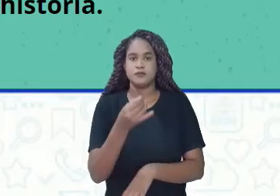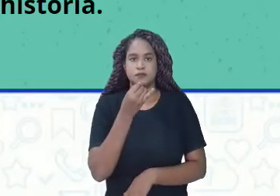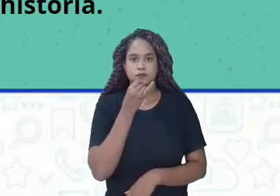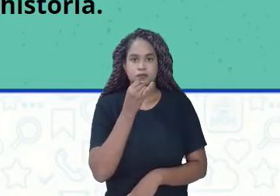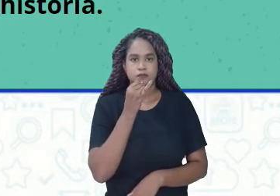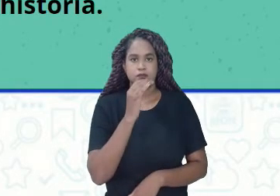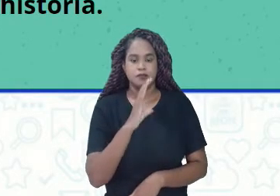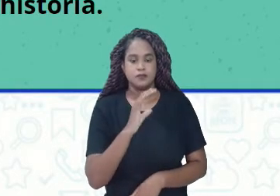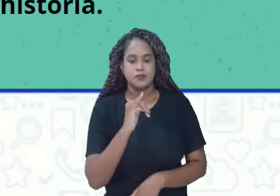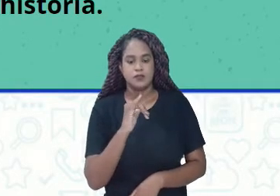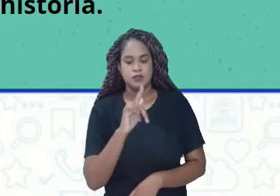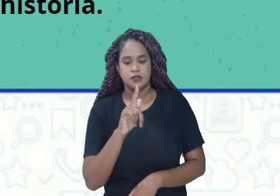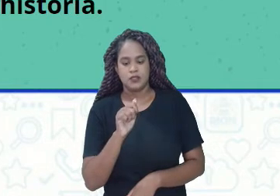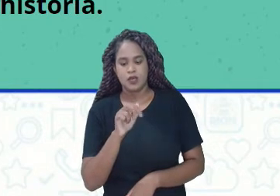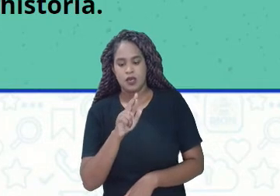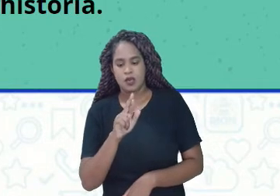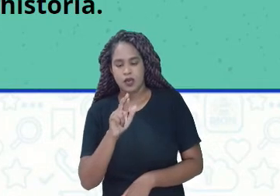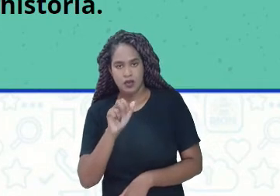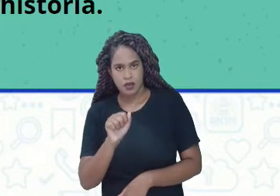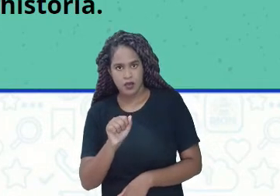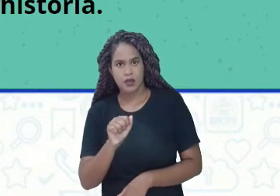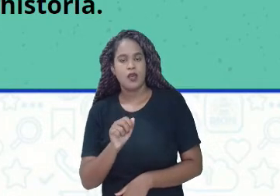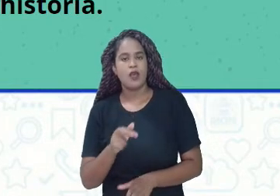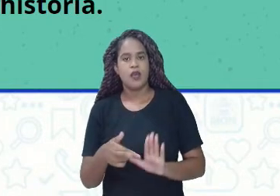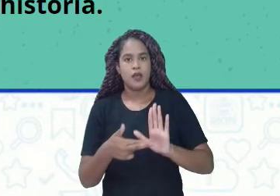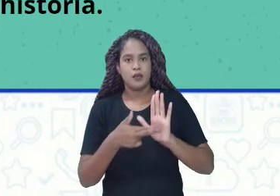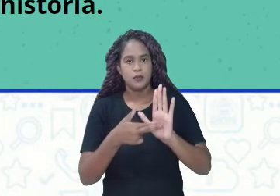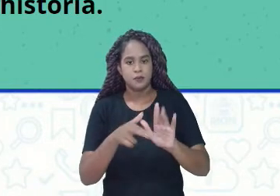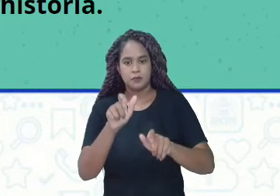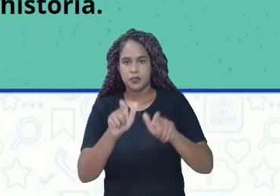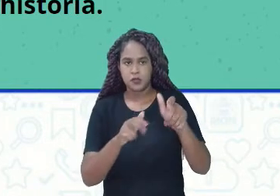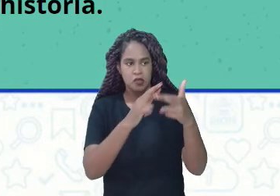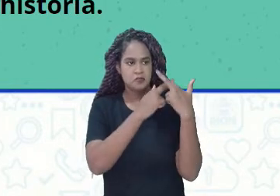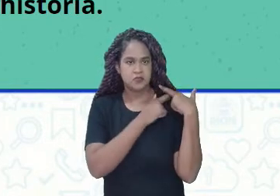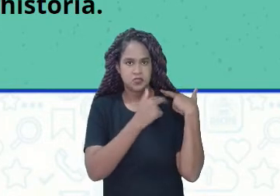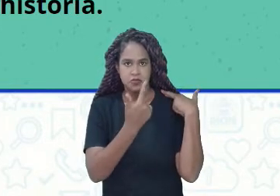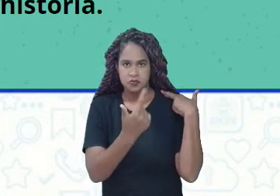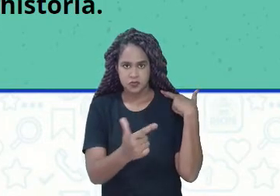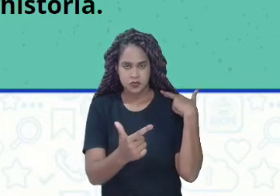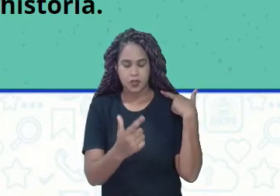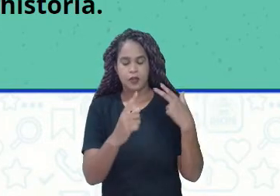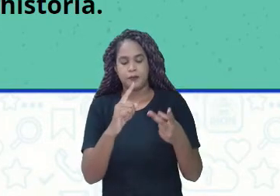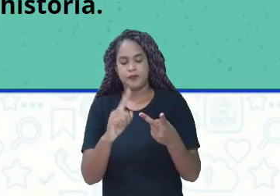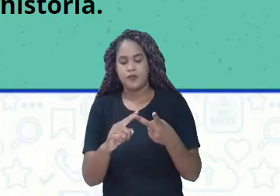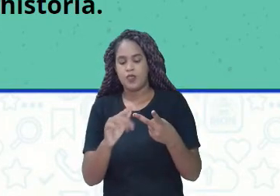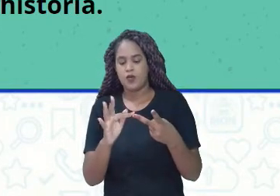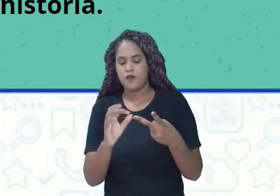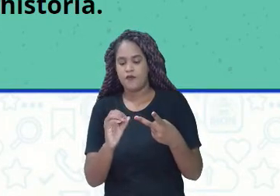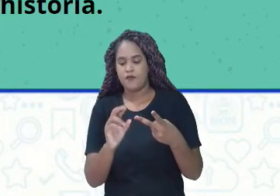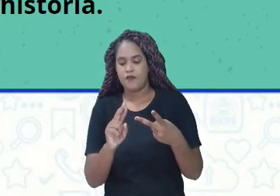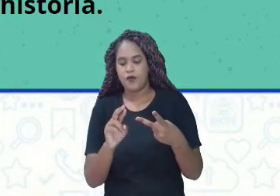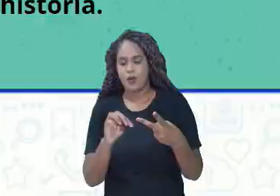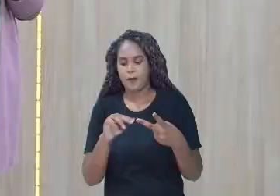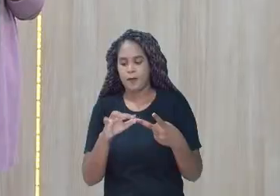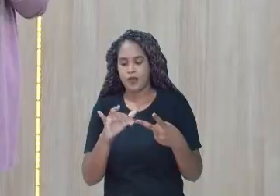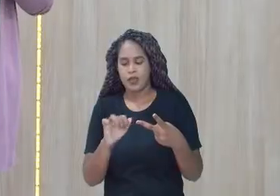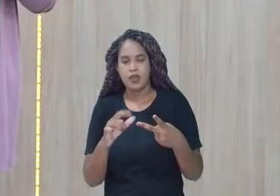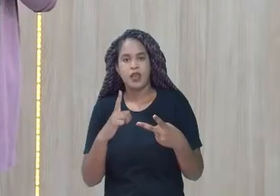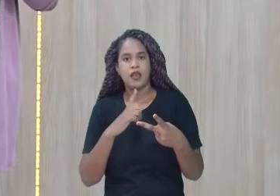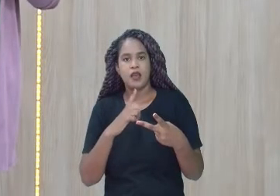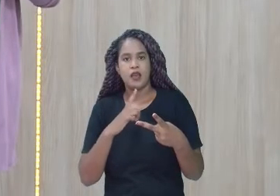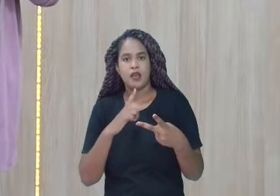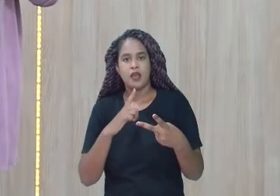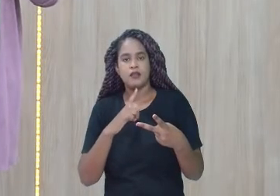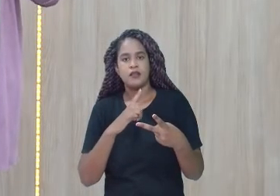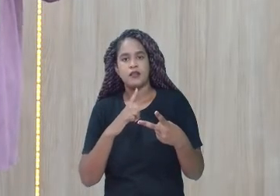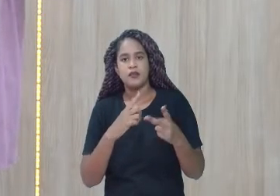os irresponsáveis e a formiga representa um grupo de trabalhadores. Personagens tipo é quando eu junto numa personagem características